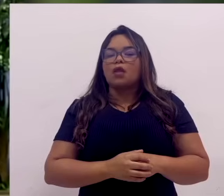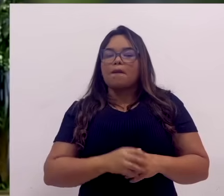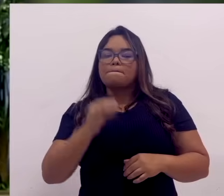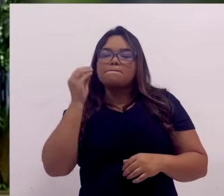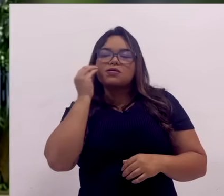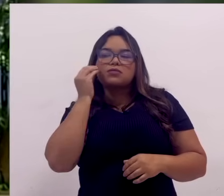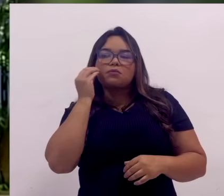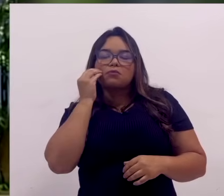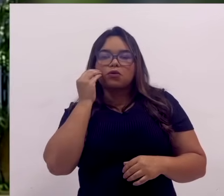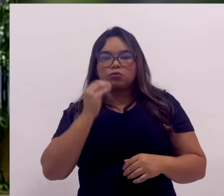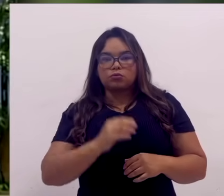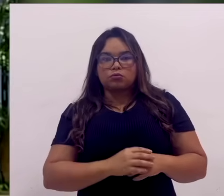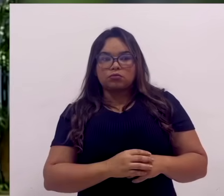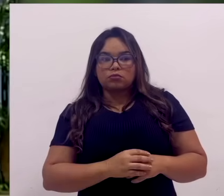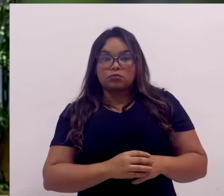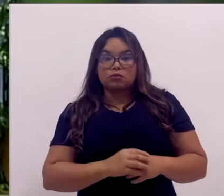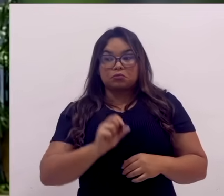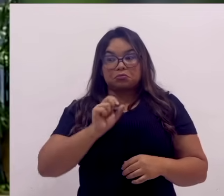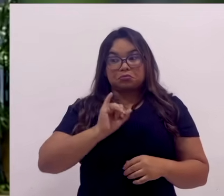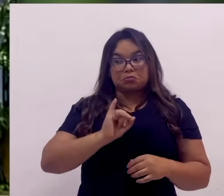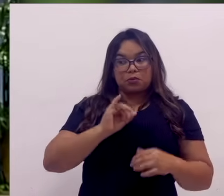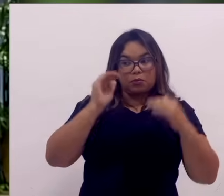lado do bem ou do mal, certo?